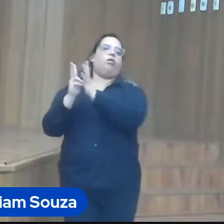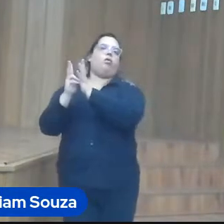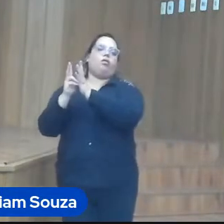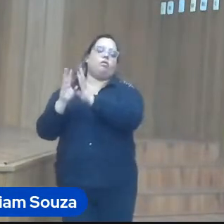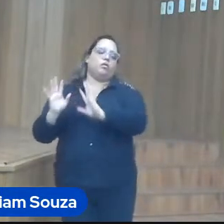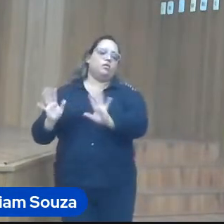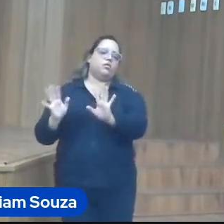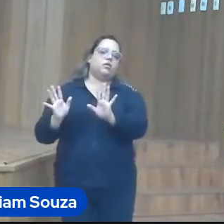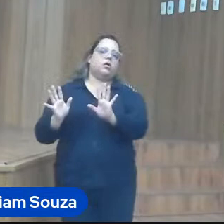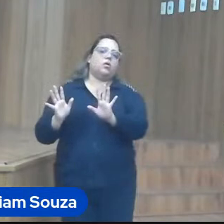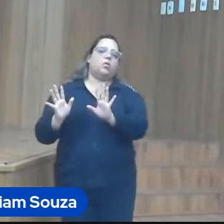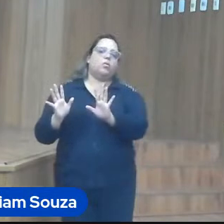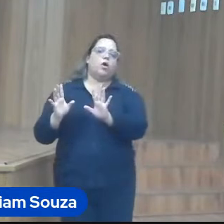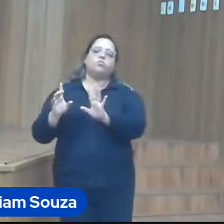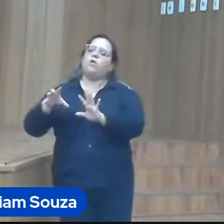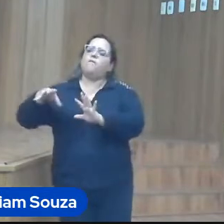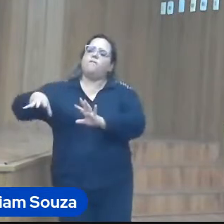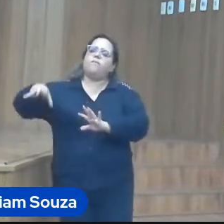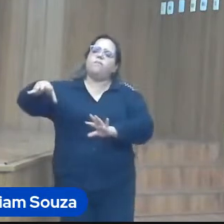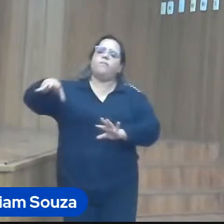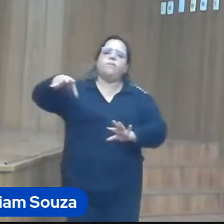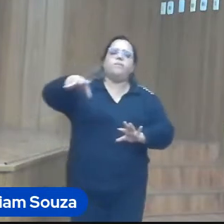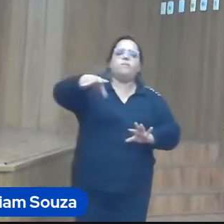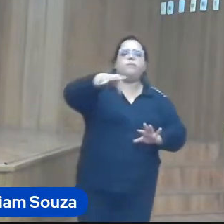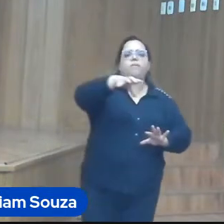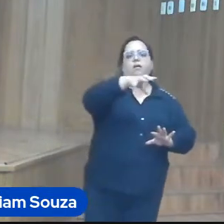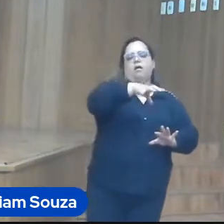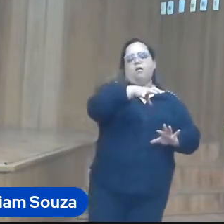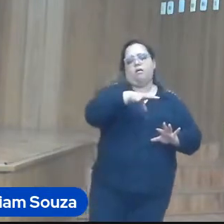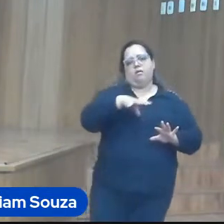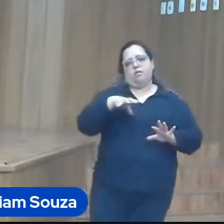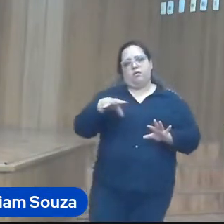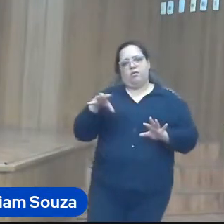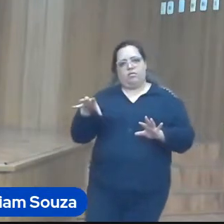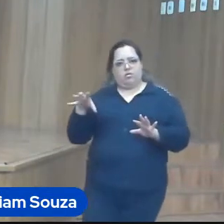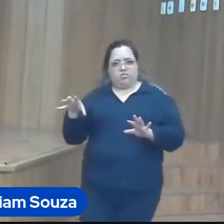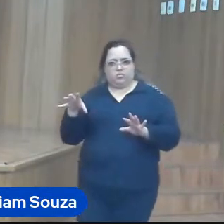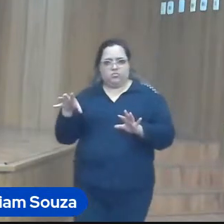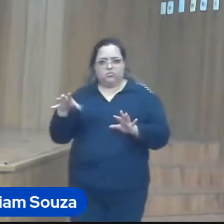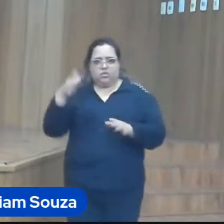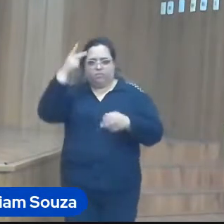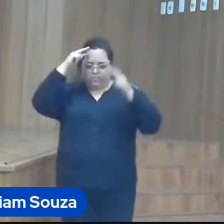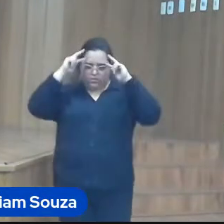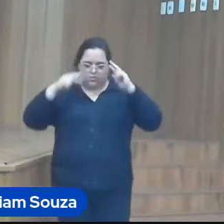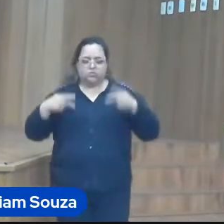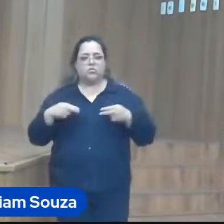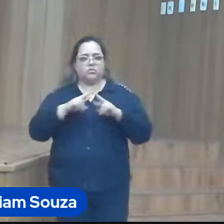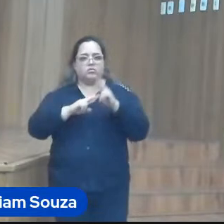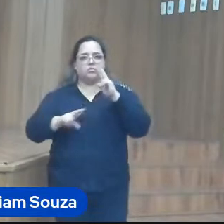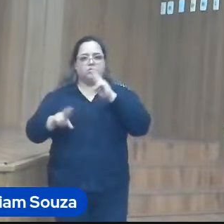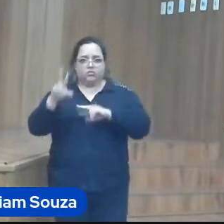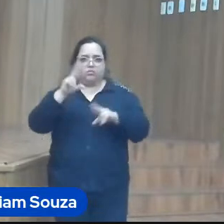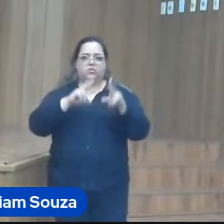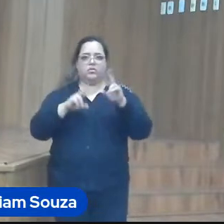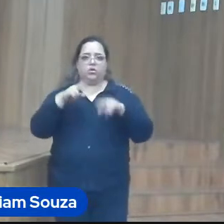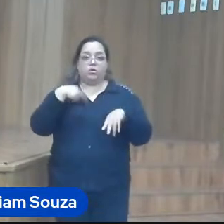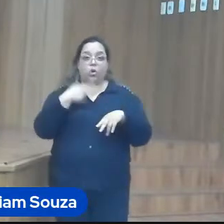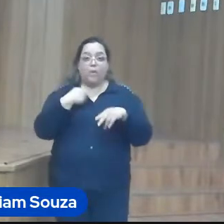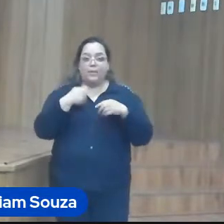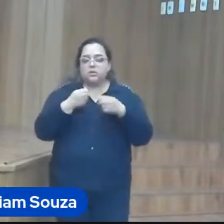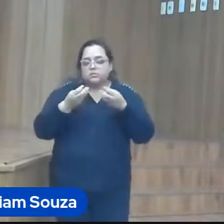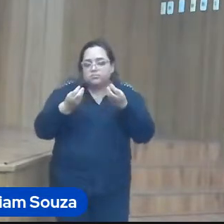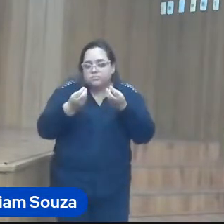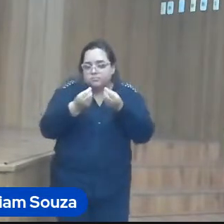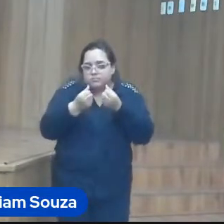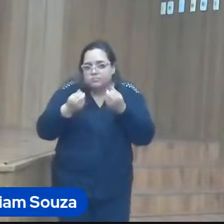eu tenho índios diferentes, eu tenho quilombolas diferentes, eu tenho pessoas diferentes. Então, a gente precisa de um olhar